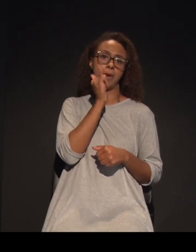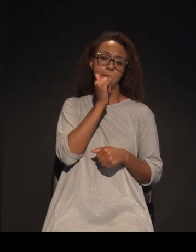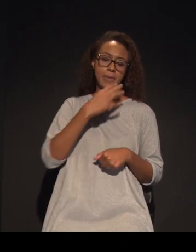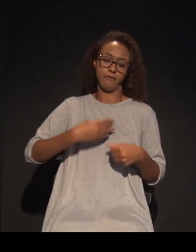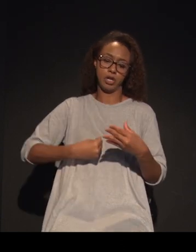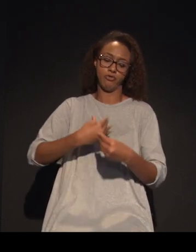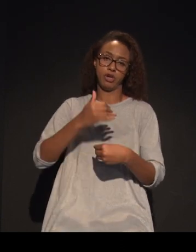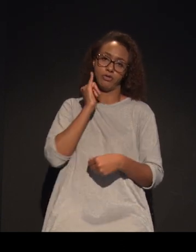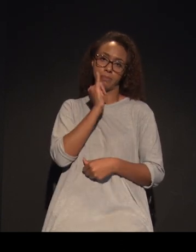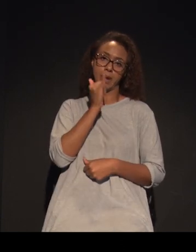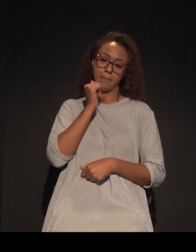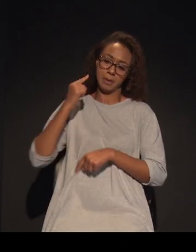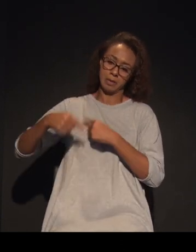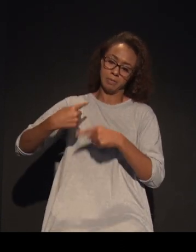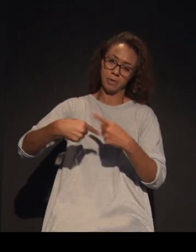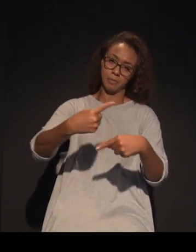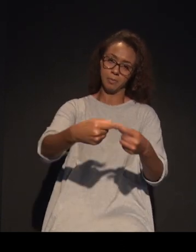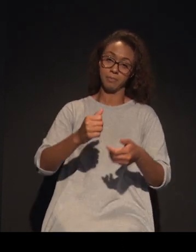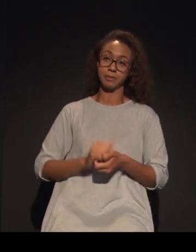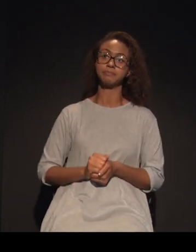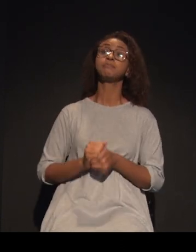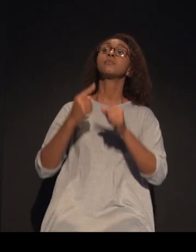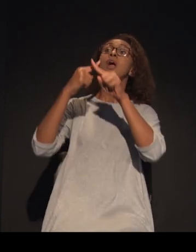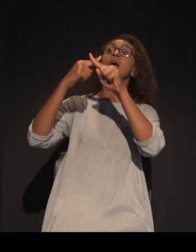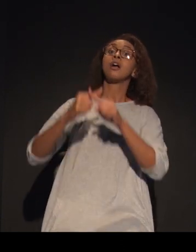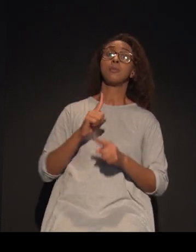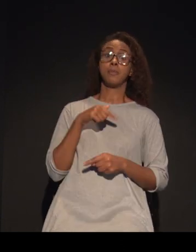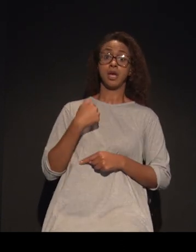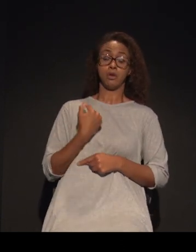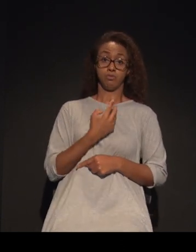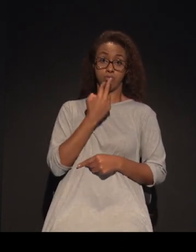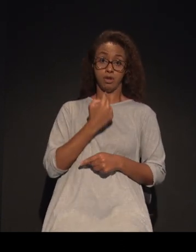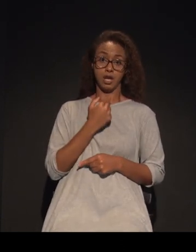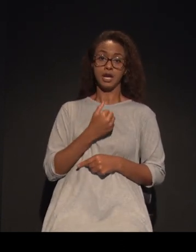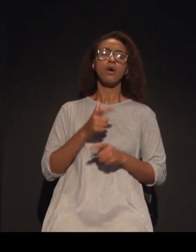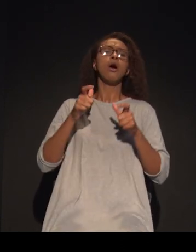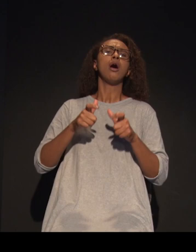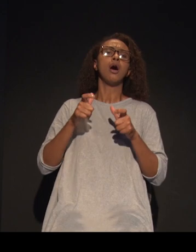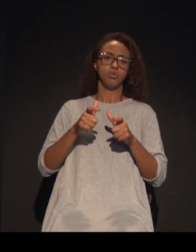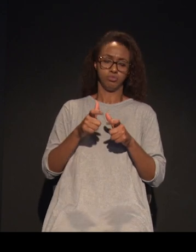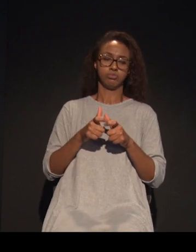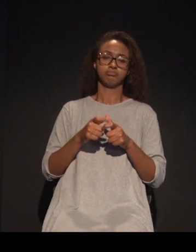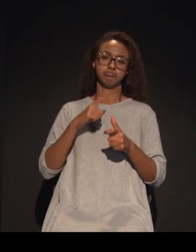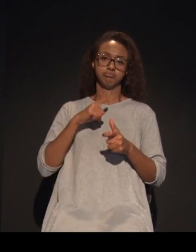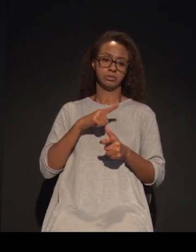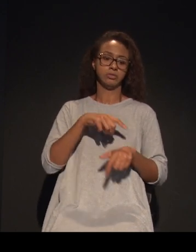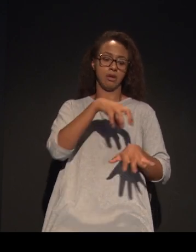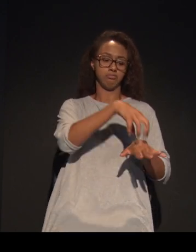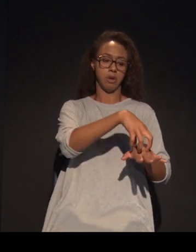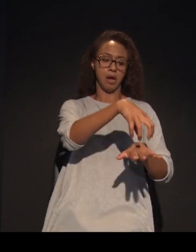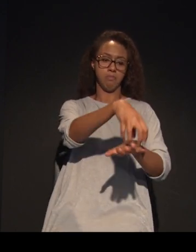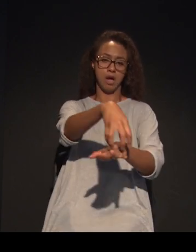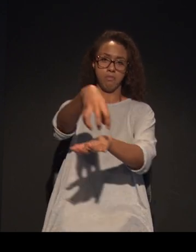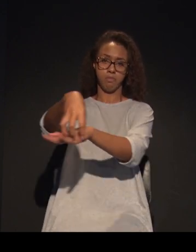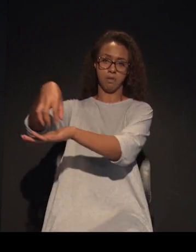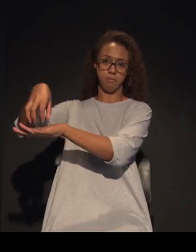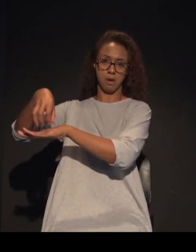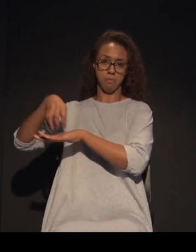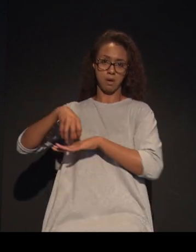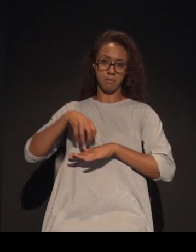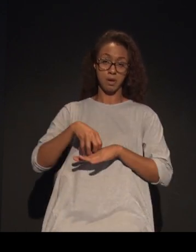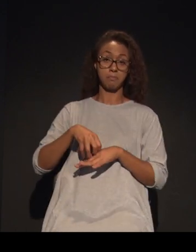então o campeonato da língua palmari é realizado na aldeia então na